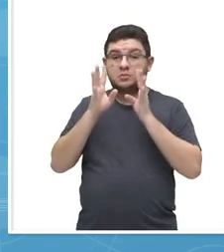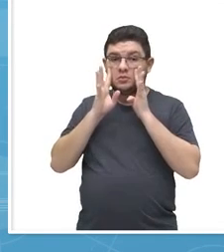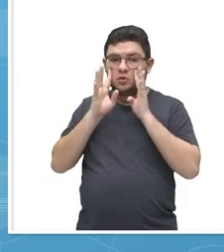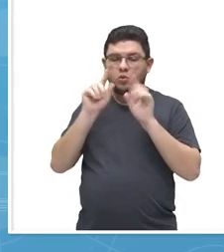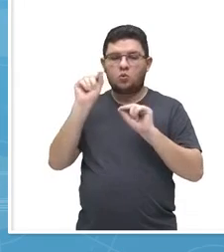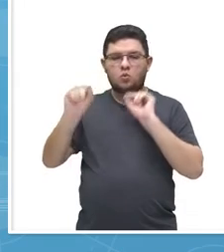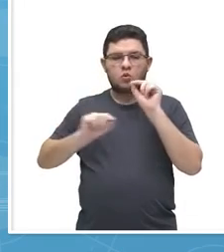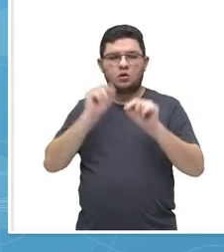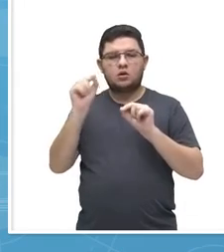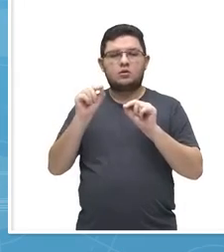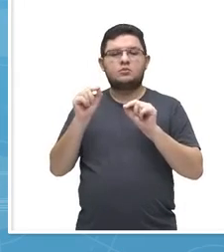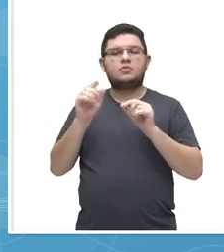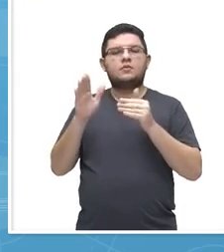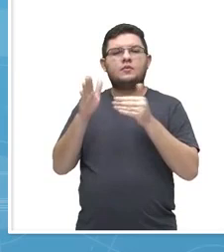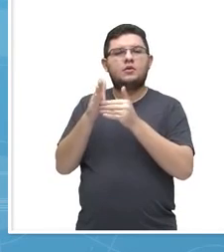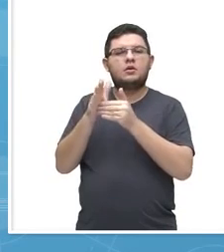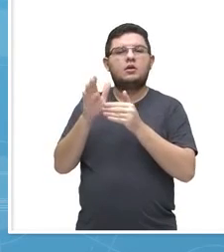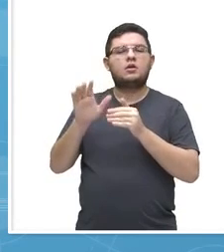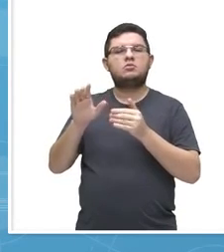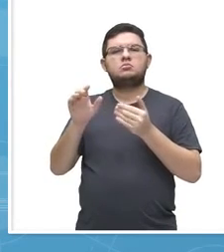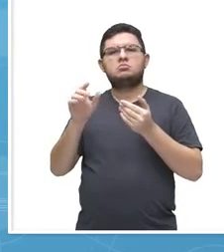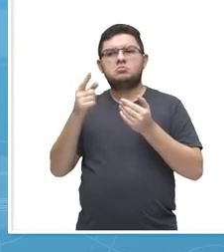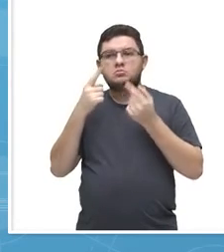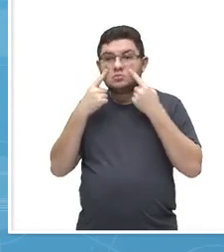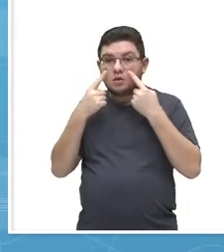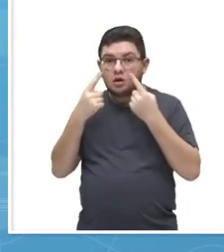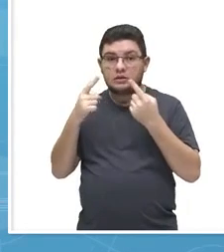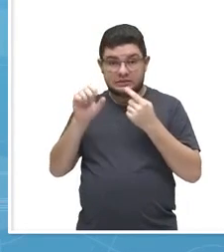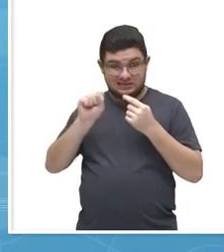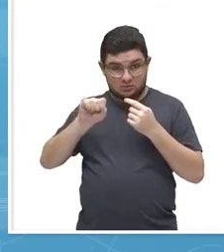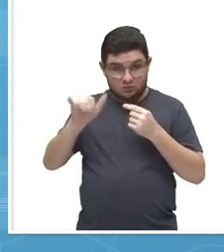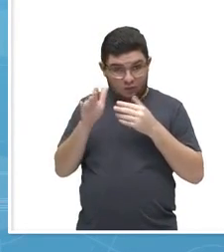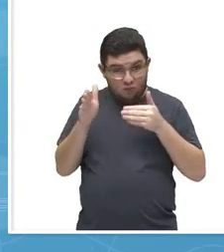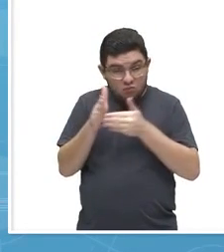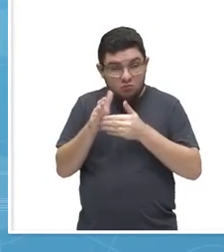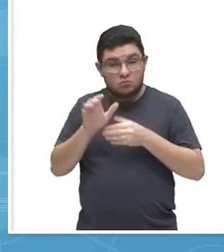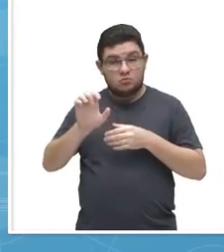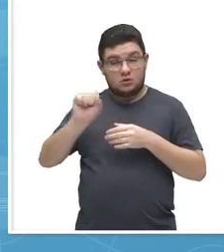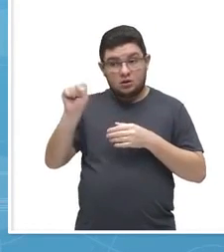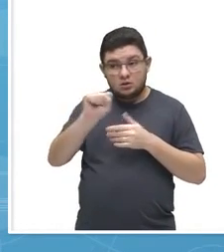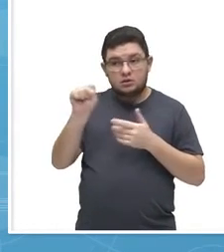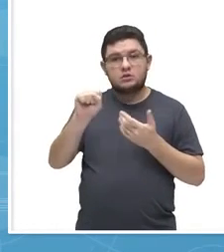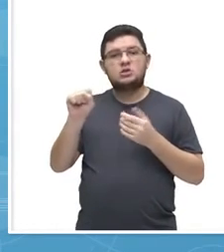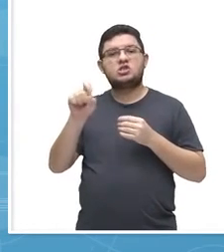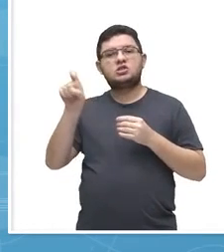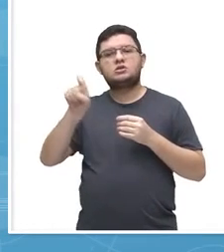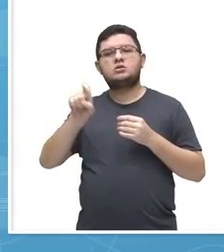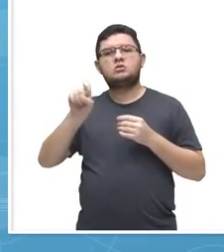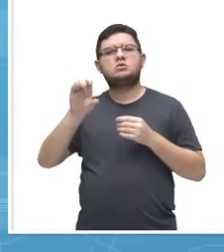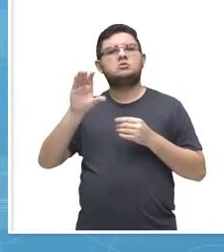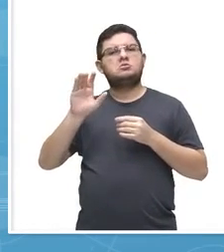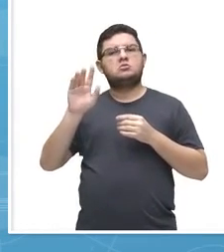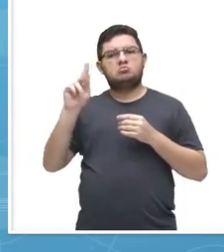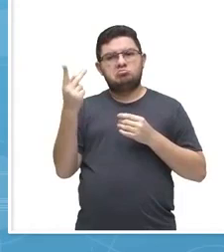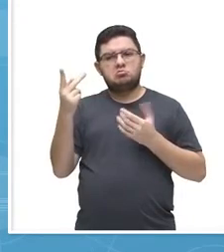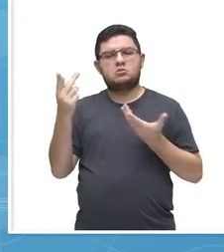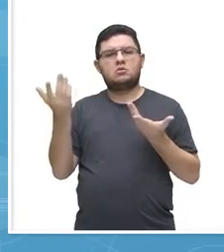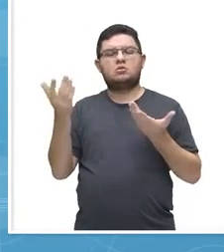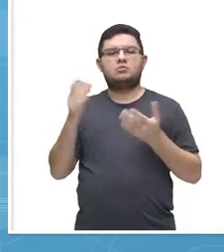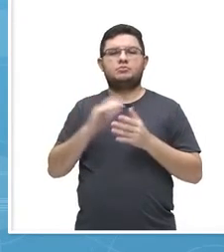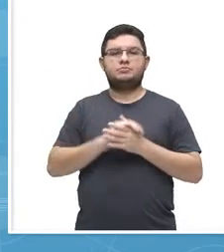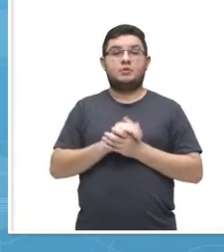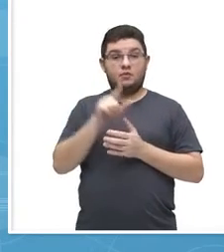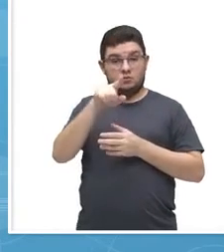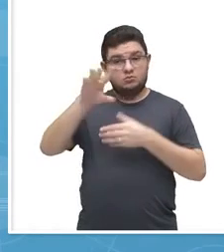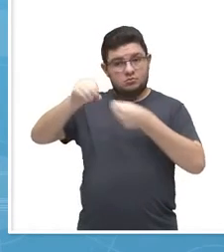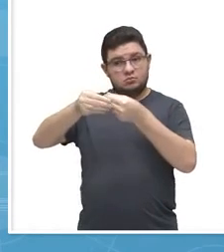verbo lá no finalzinho. Se terminou em SS, X, CH, O, aí você acrescenta S lá no final.